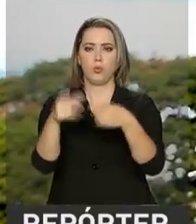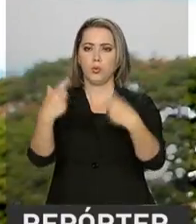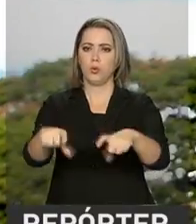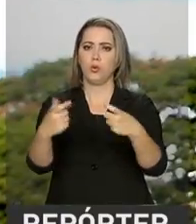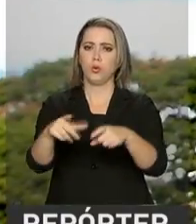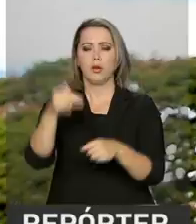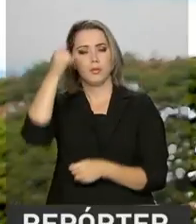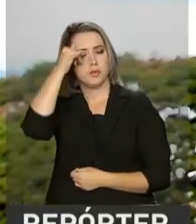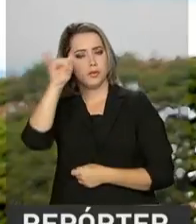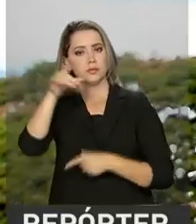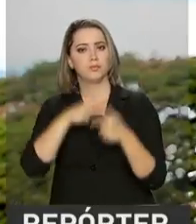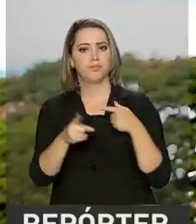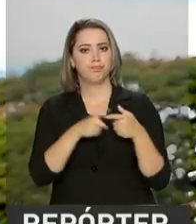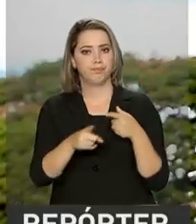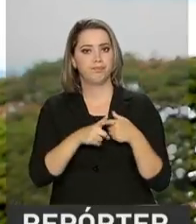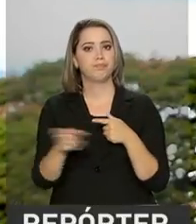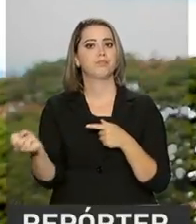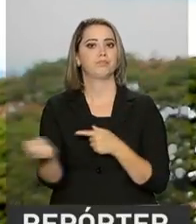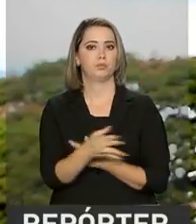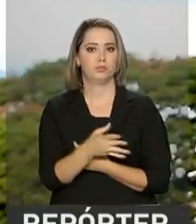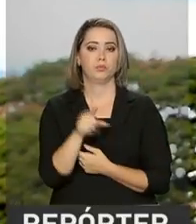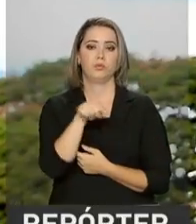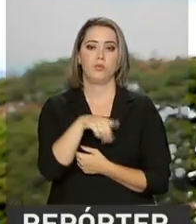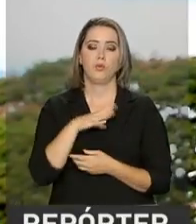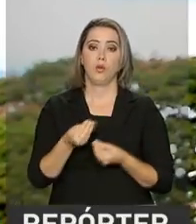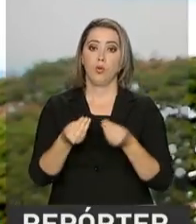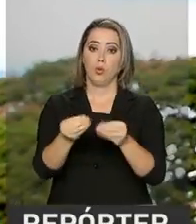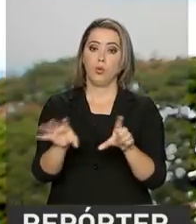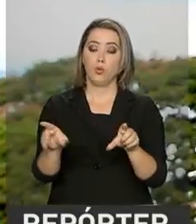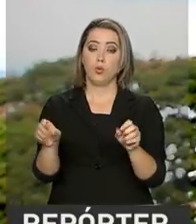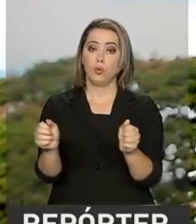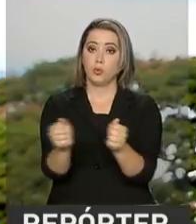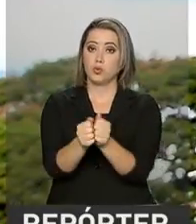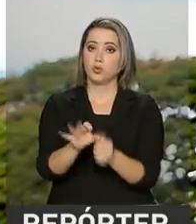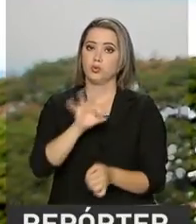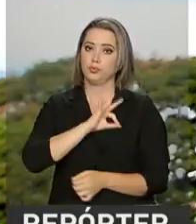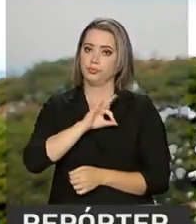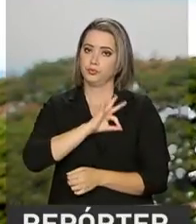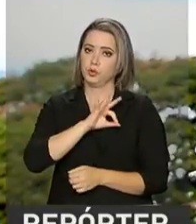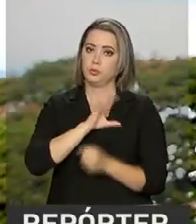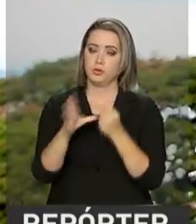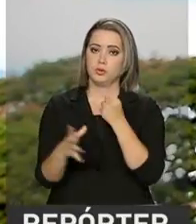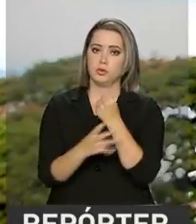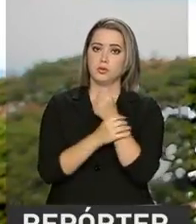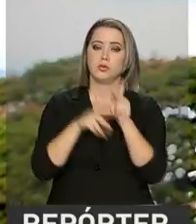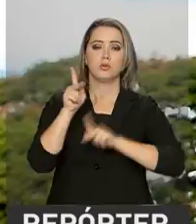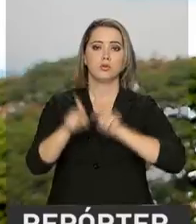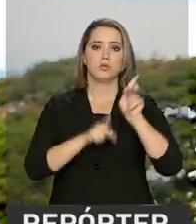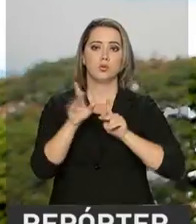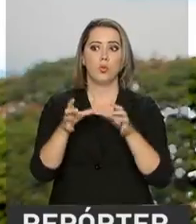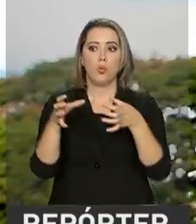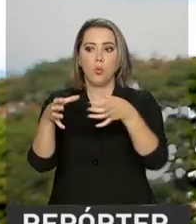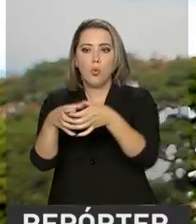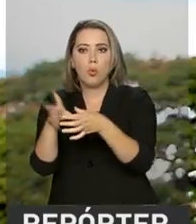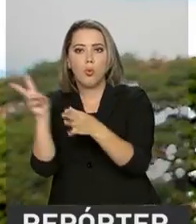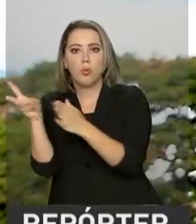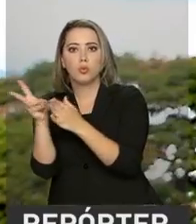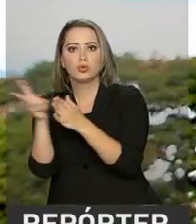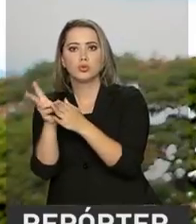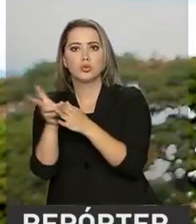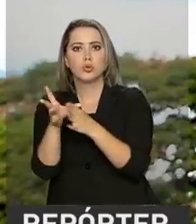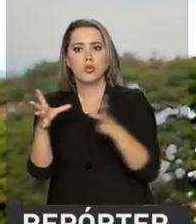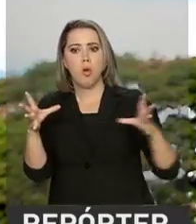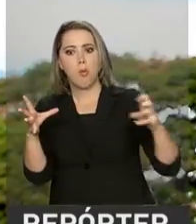ofereceu apoio à secretaria de segurança pública do estado no domingo um grupo de índios gamela foi atacado no povoado de